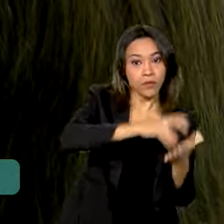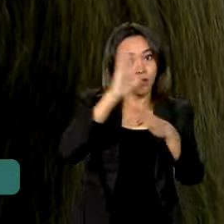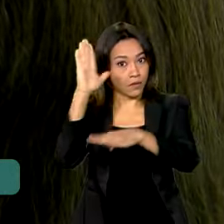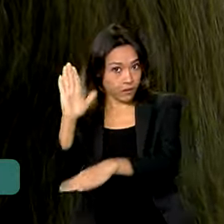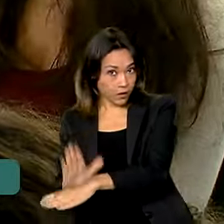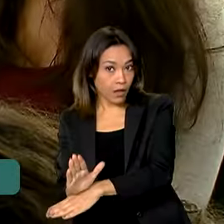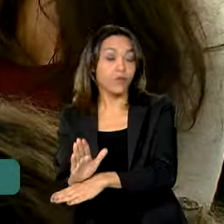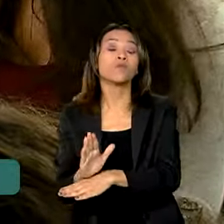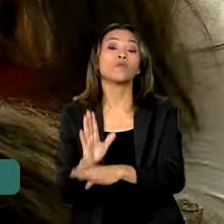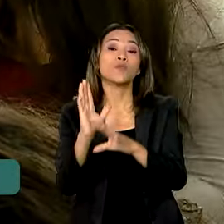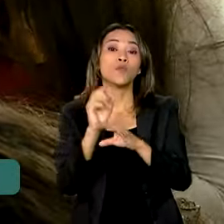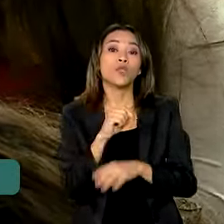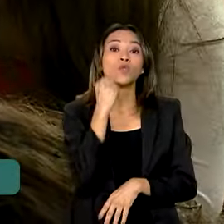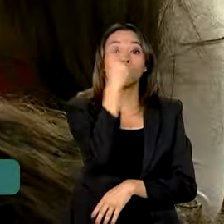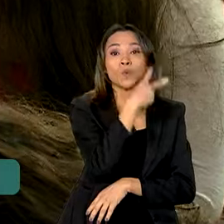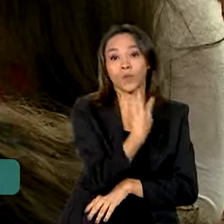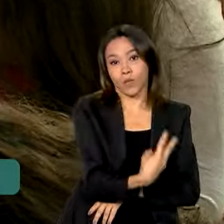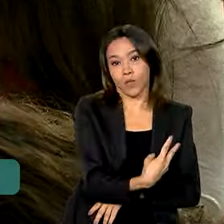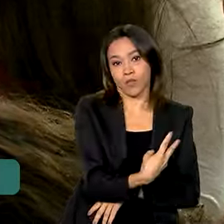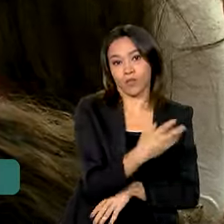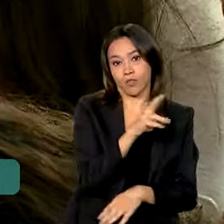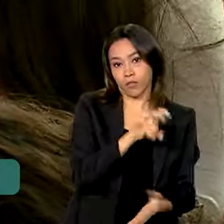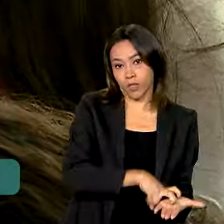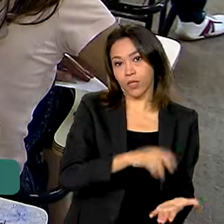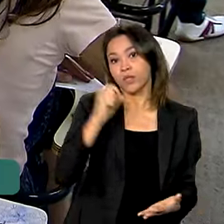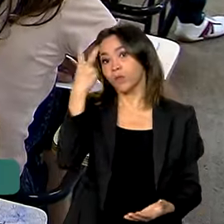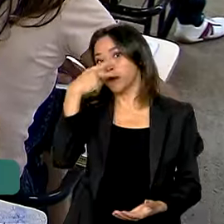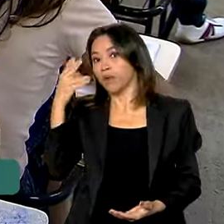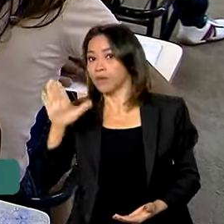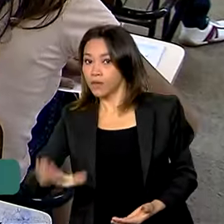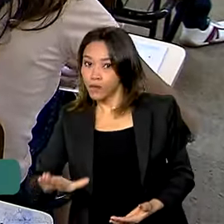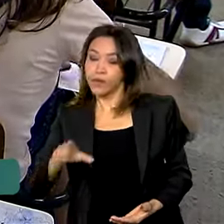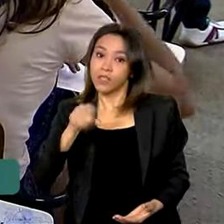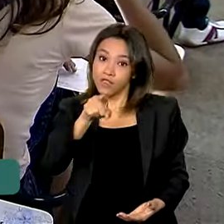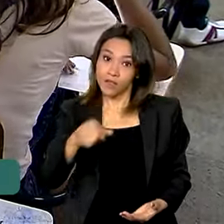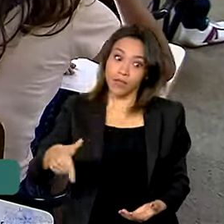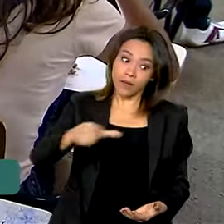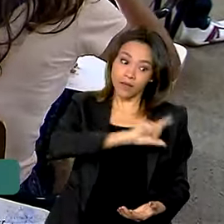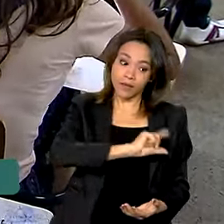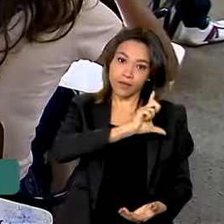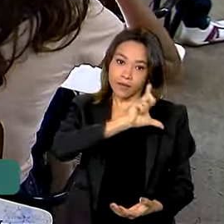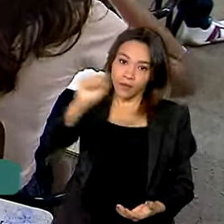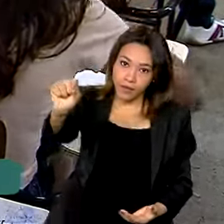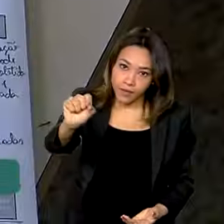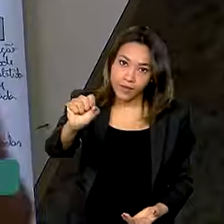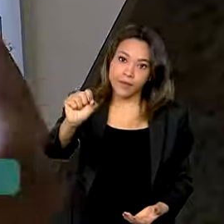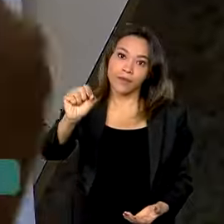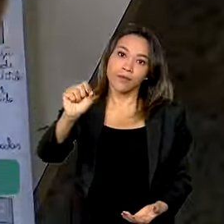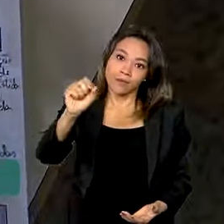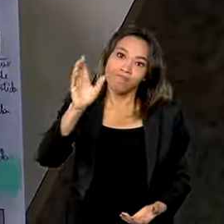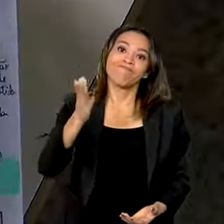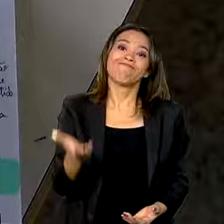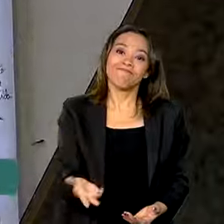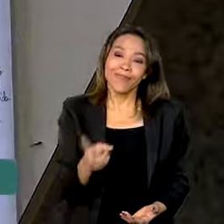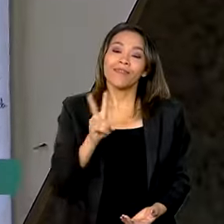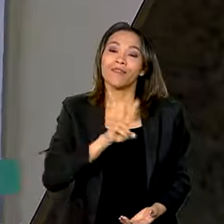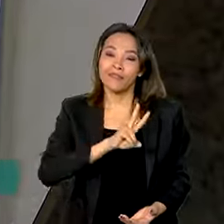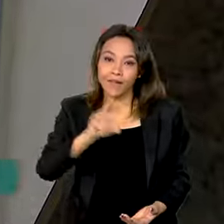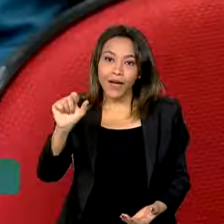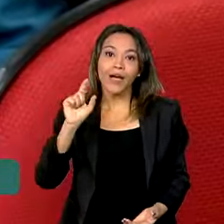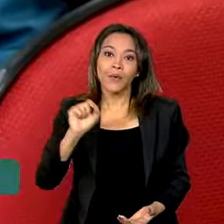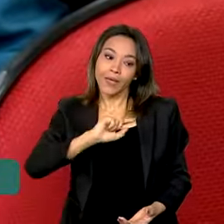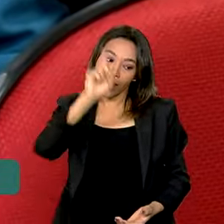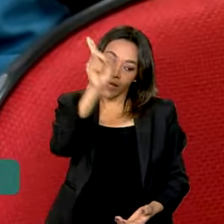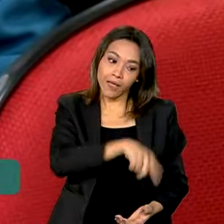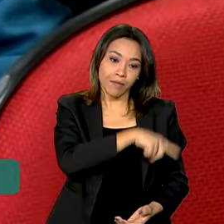tarde Será de 2 horas caso o candidato saia antes ele será automaticamente